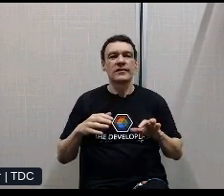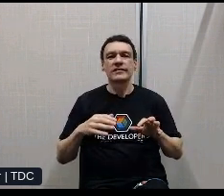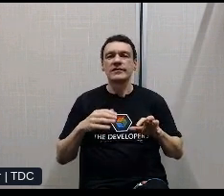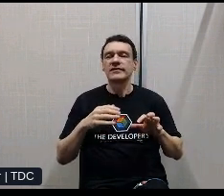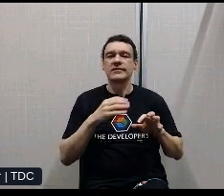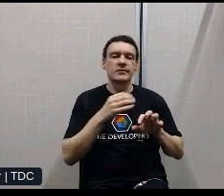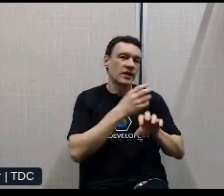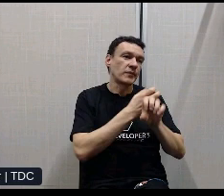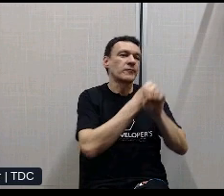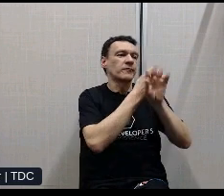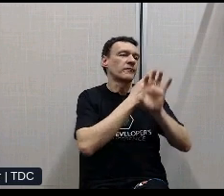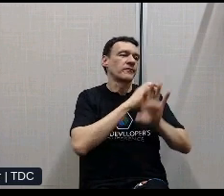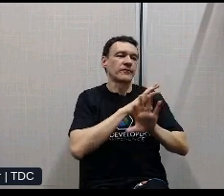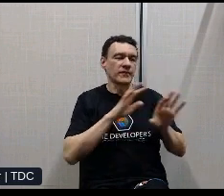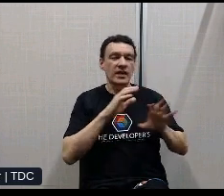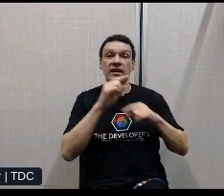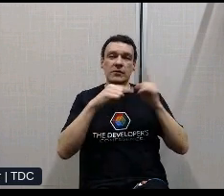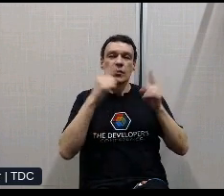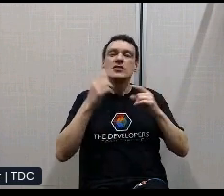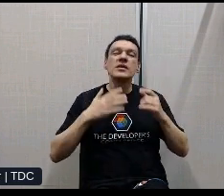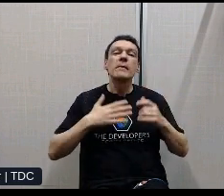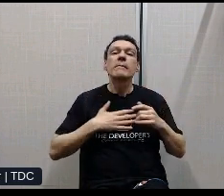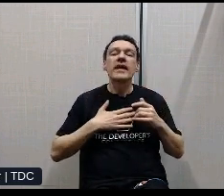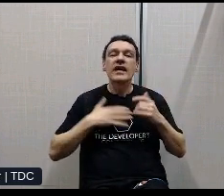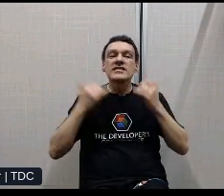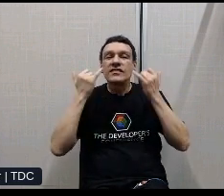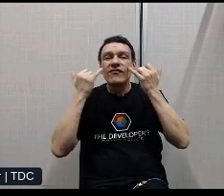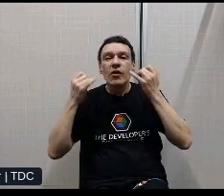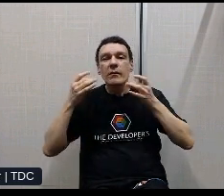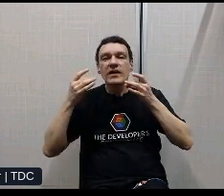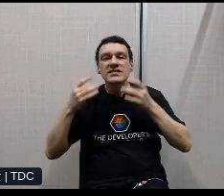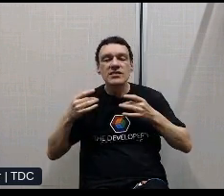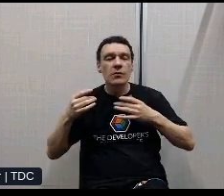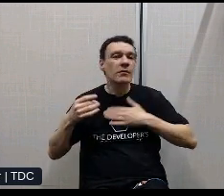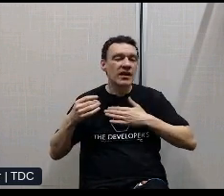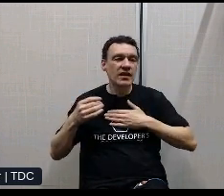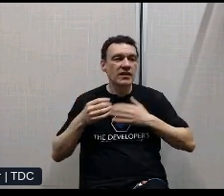disposição em qualquer lugar, qualquer pessoa acessar, qualquer pessoa ter ali